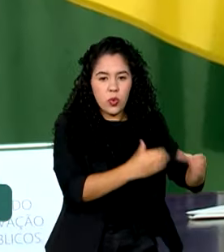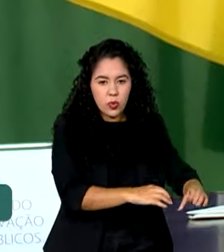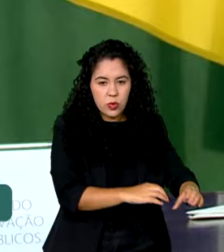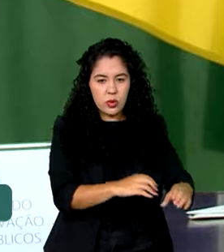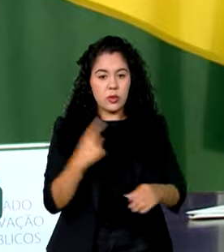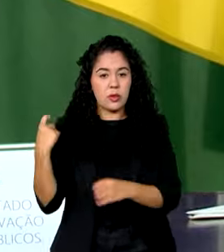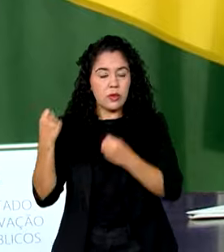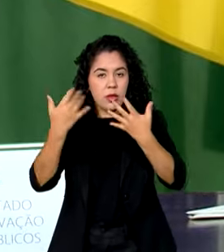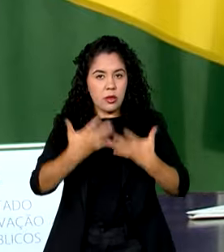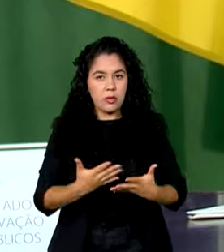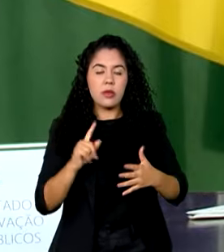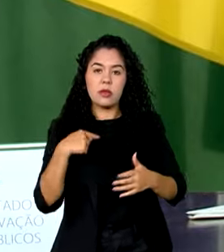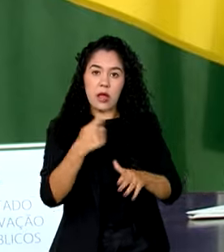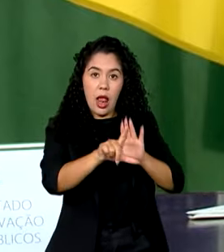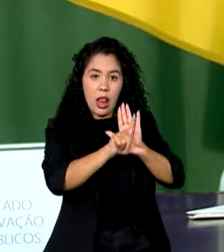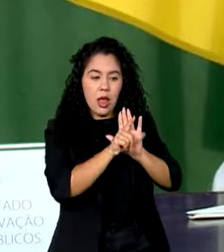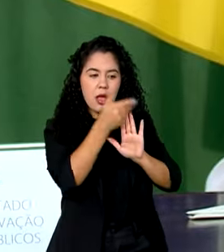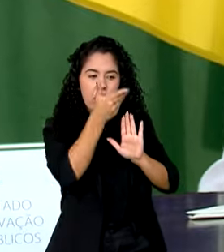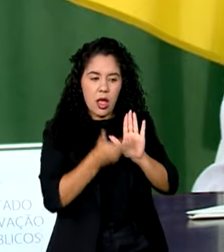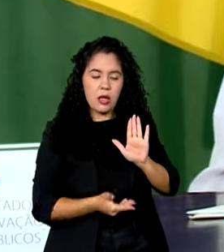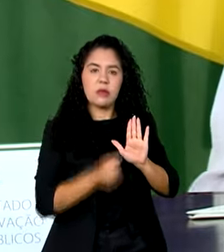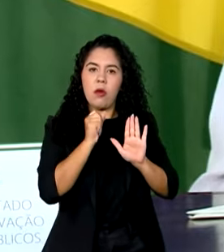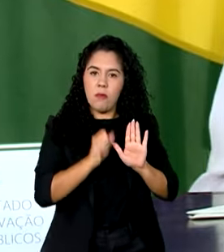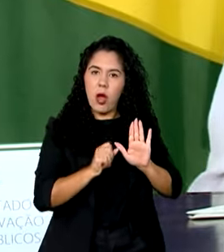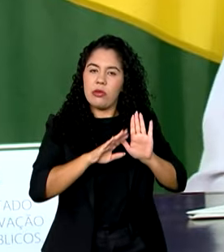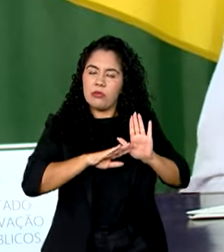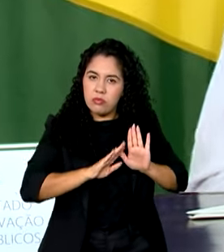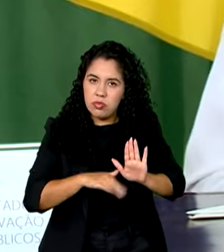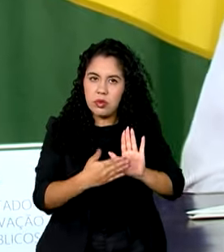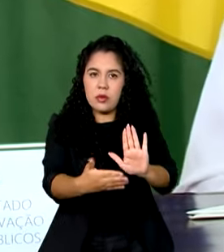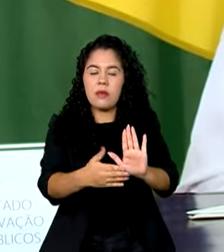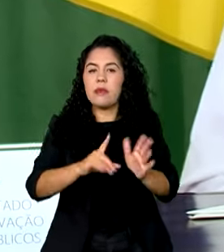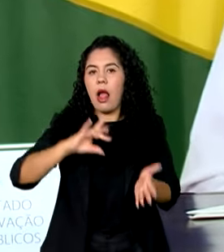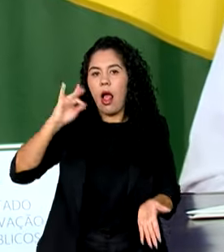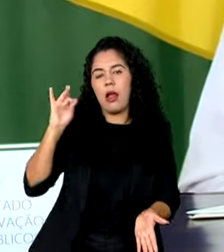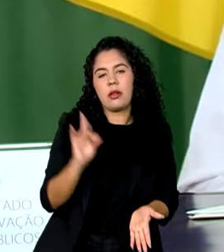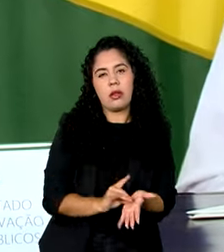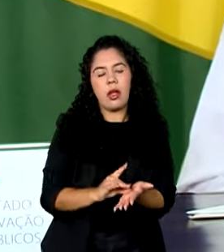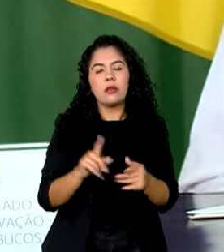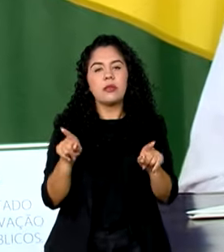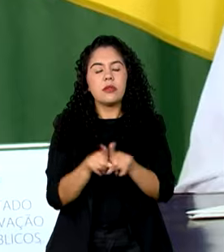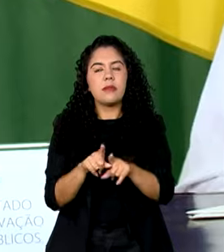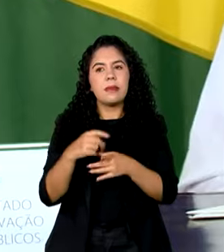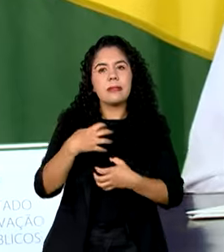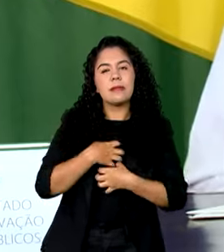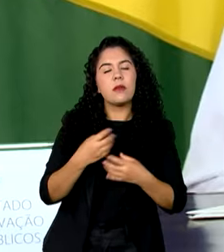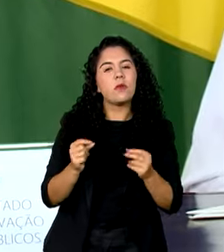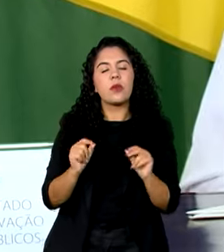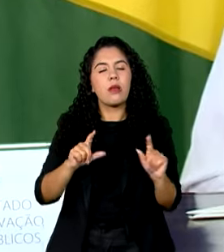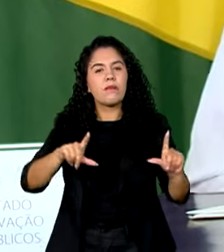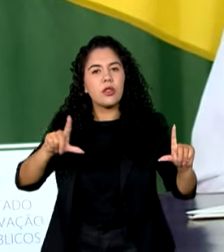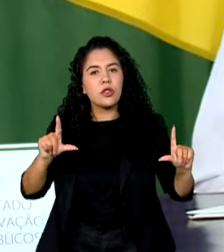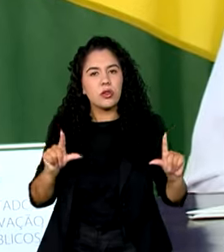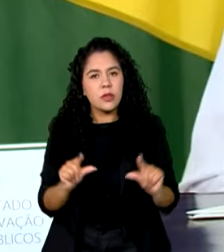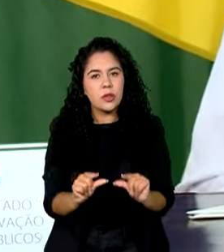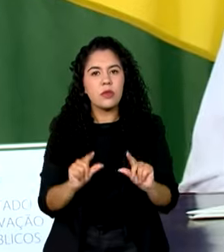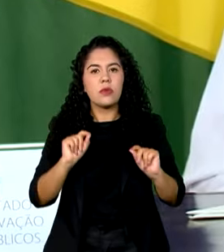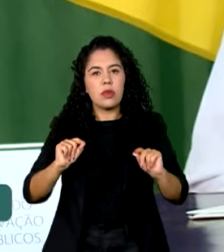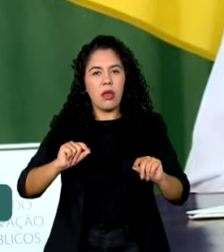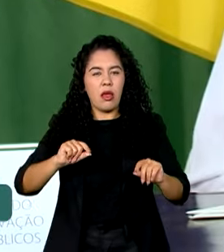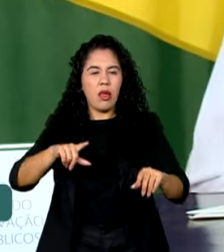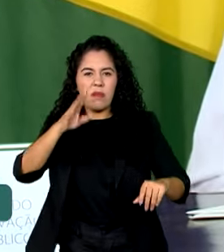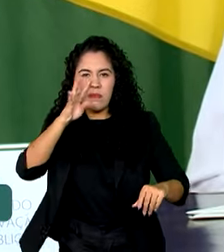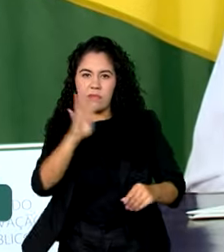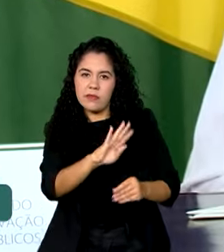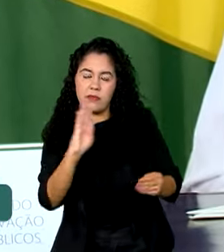tocar essa lei e torná-la uma realidade e vai, de fato, a nossa sensação é que vai reduzir a judicialização e vai aumentar